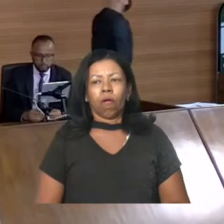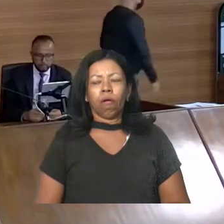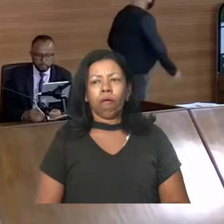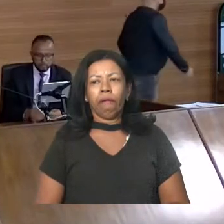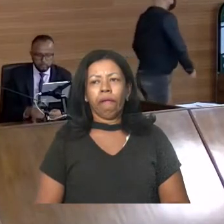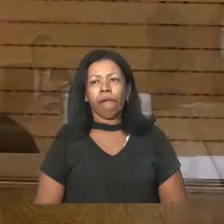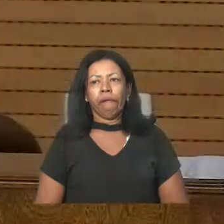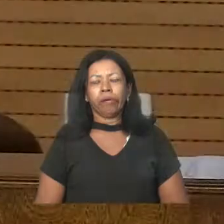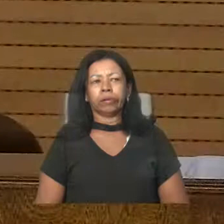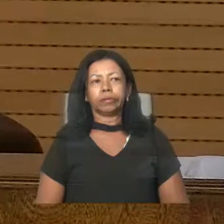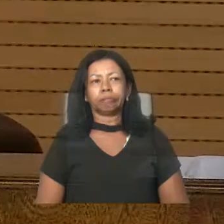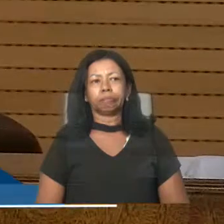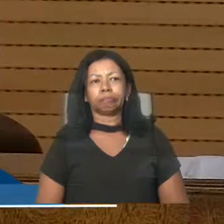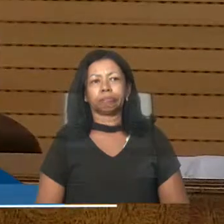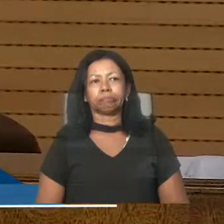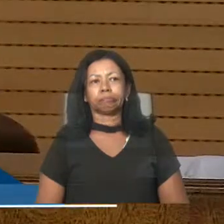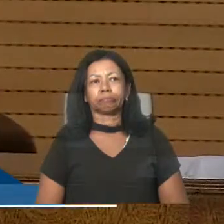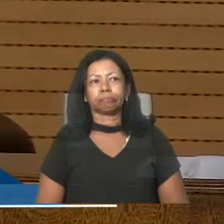Chega